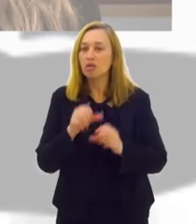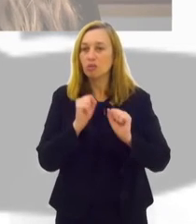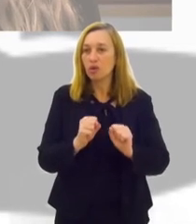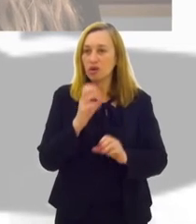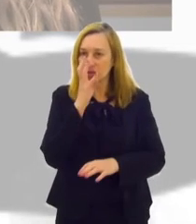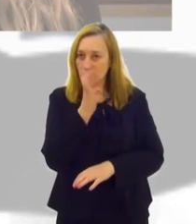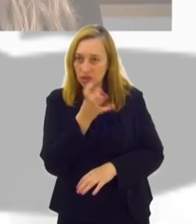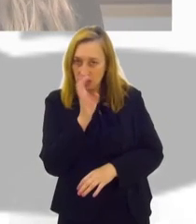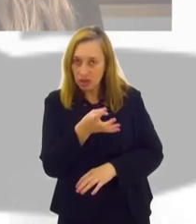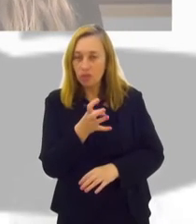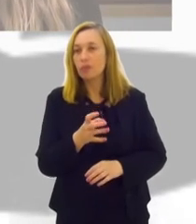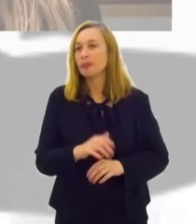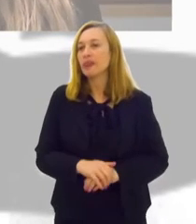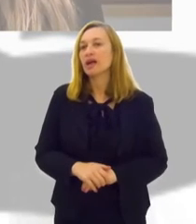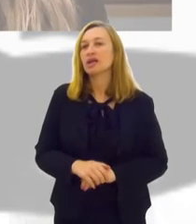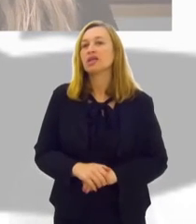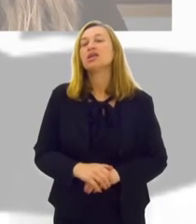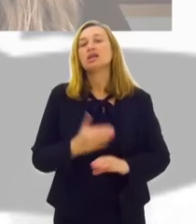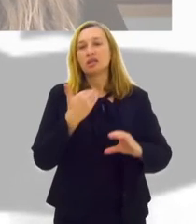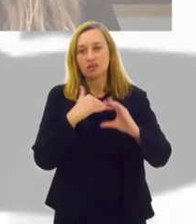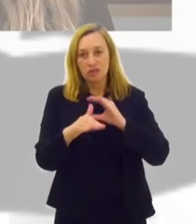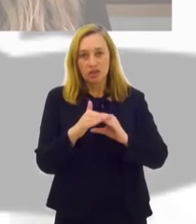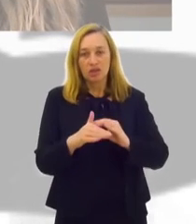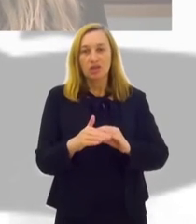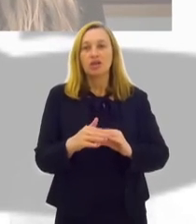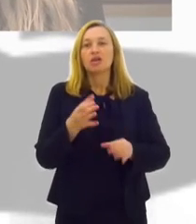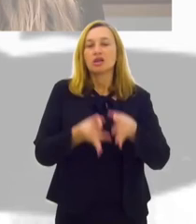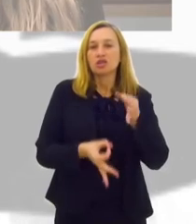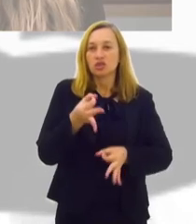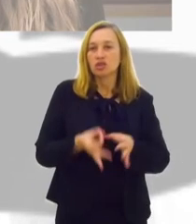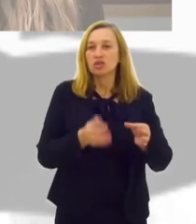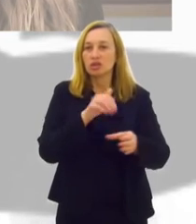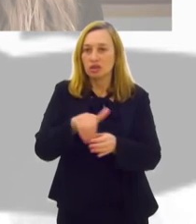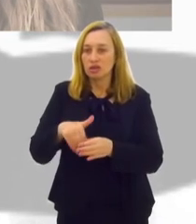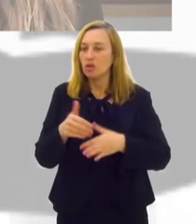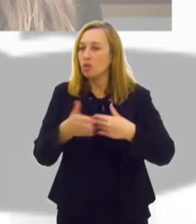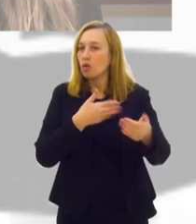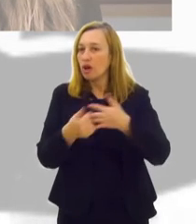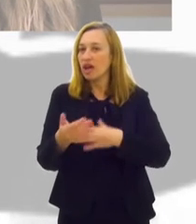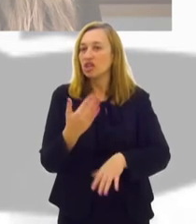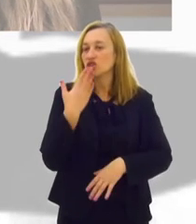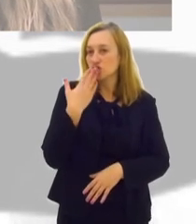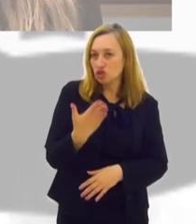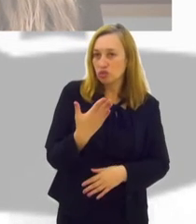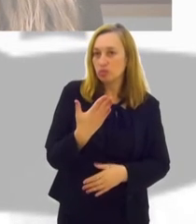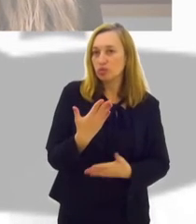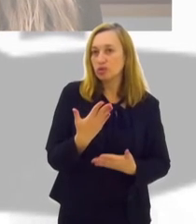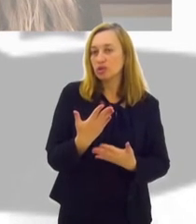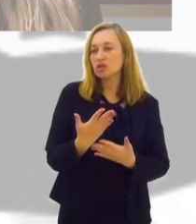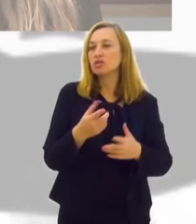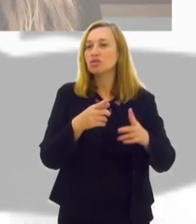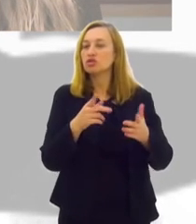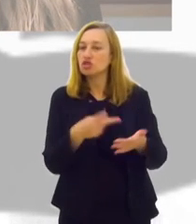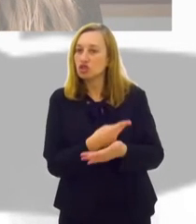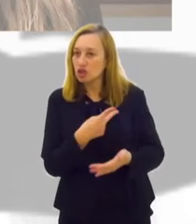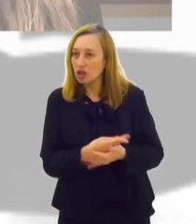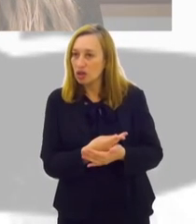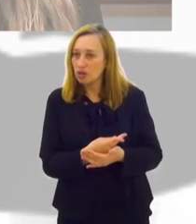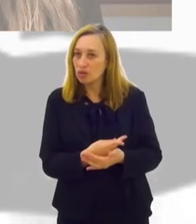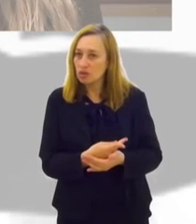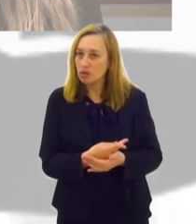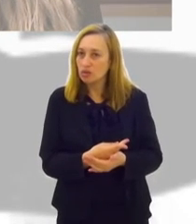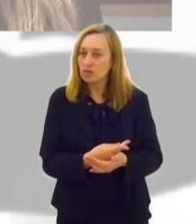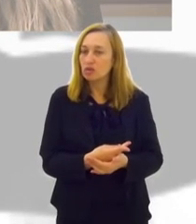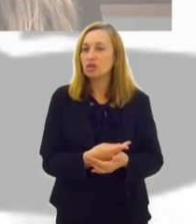fazer denúncias, né, e enviar à Justiça Eleitoral todo qualquer tipo de